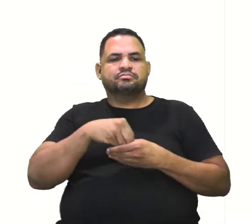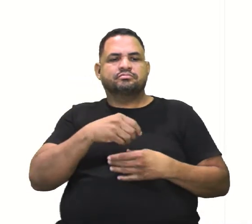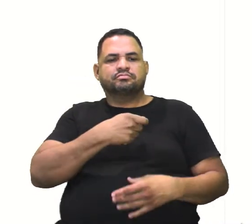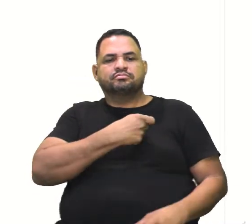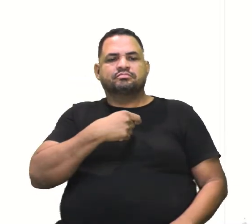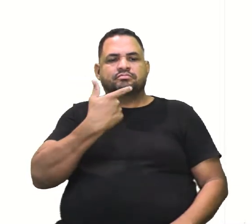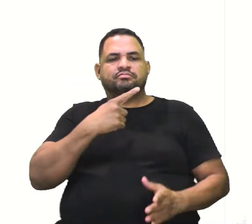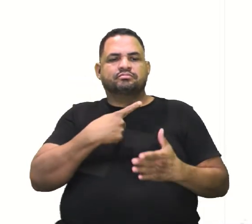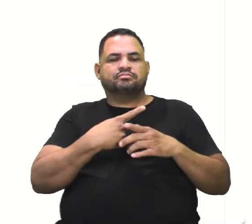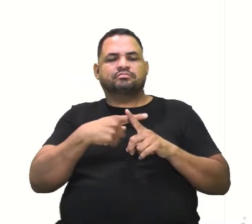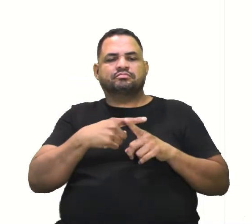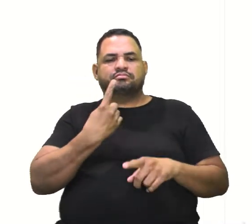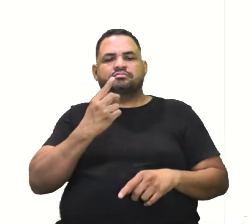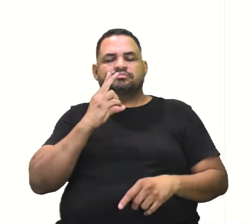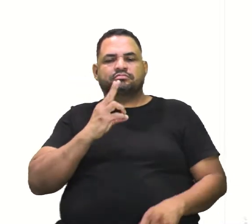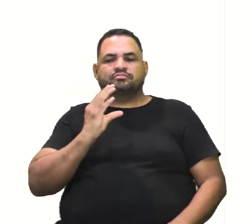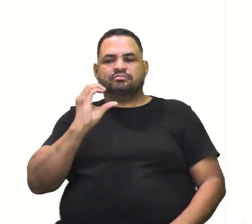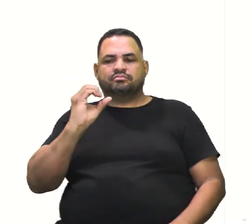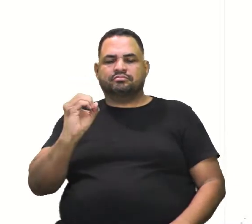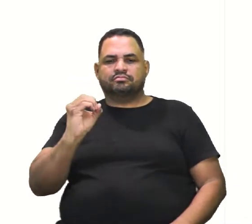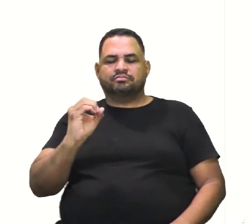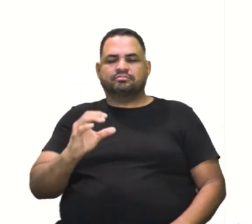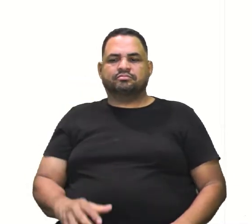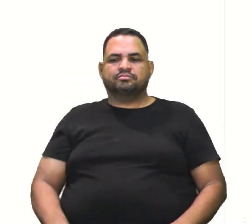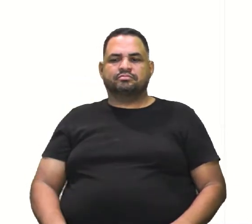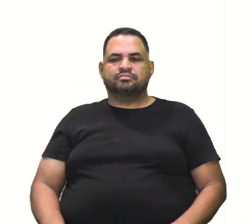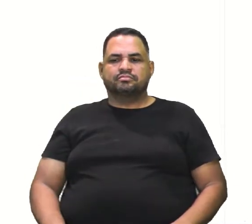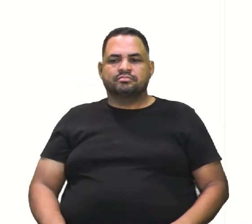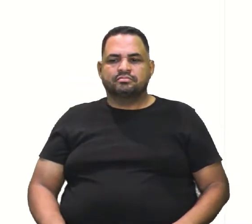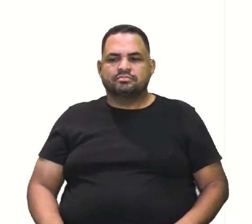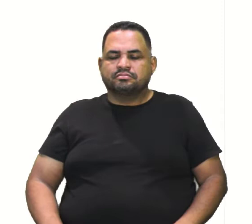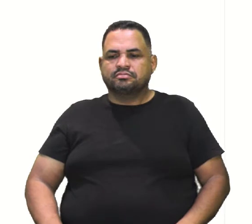reais, x ao quadrado mais 1 igual a 0. Vamos resolver.